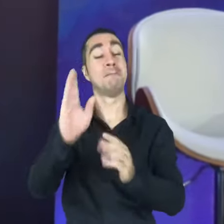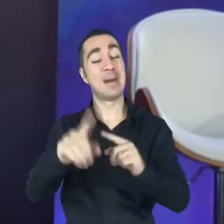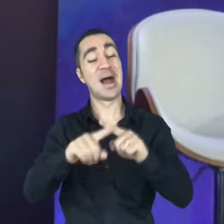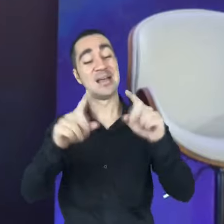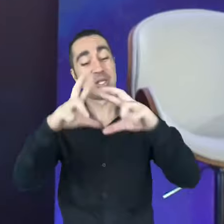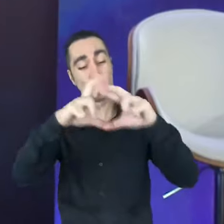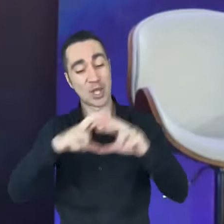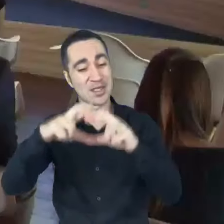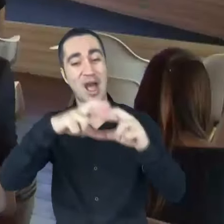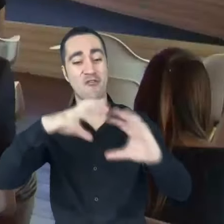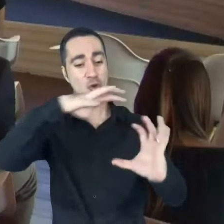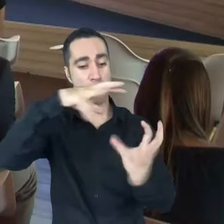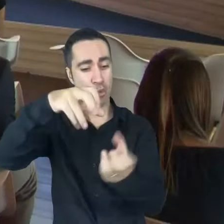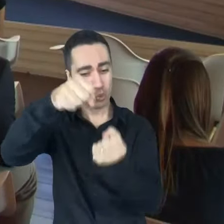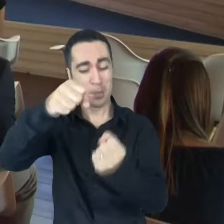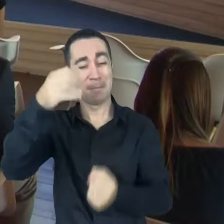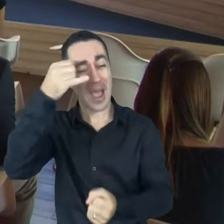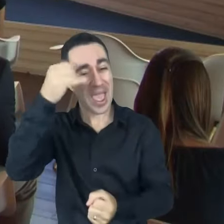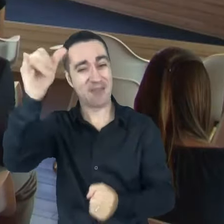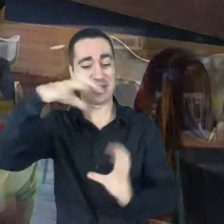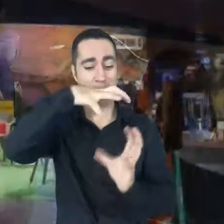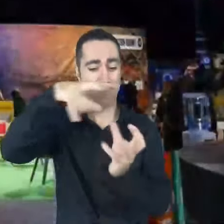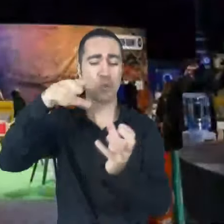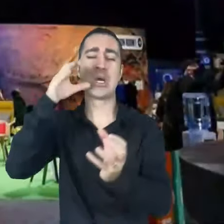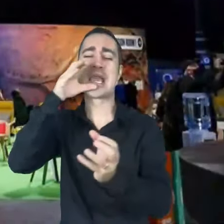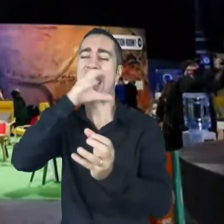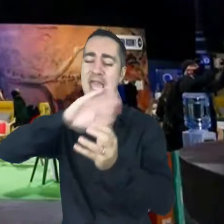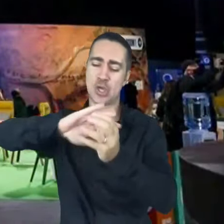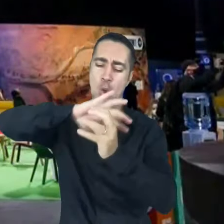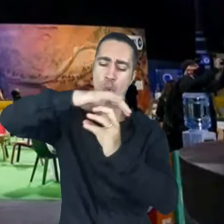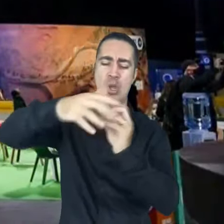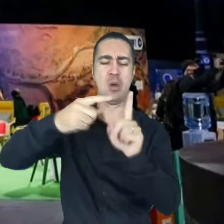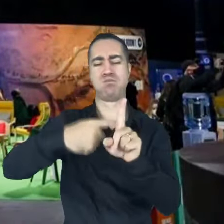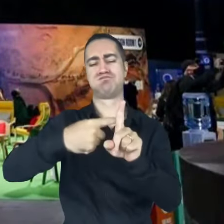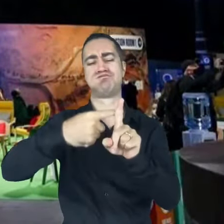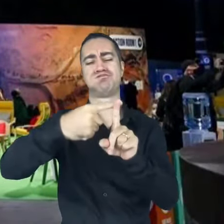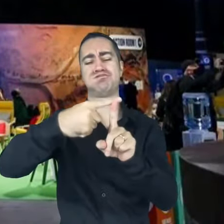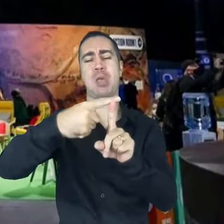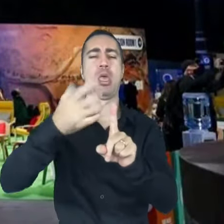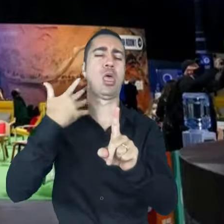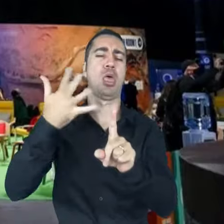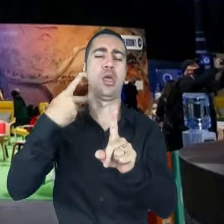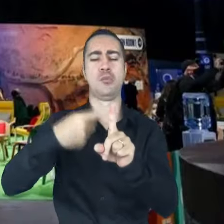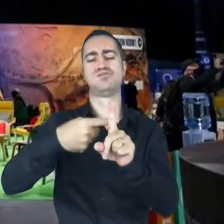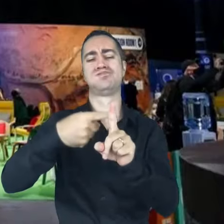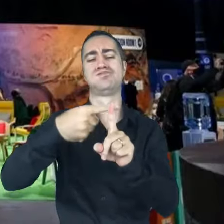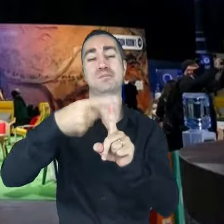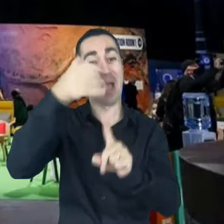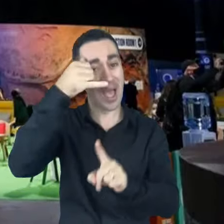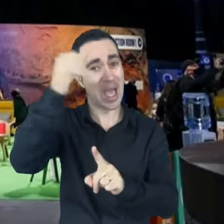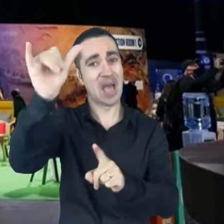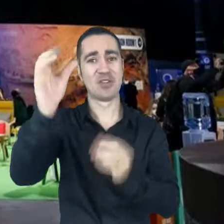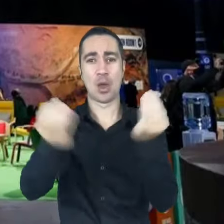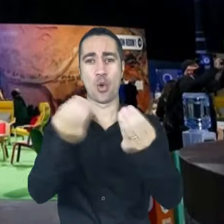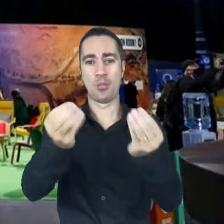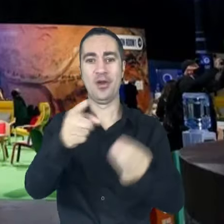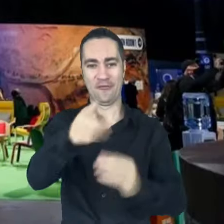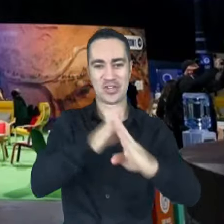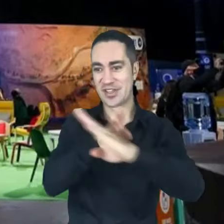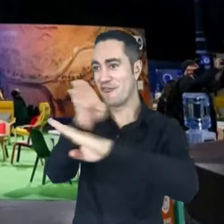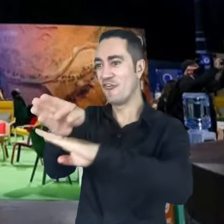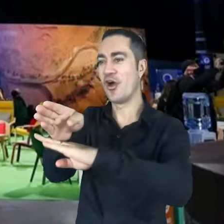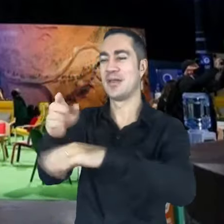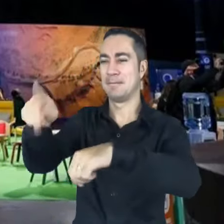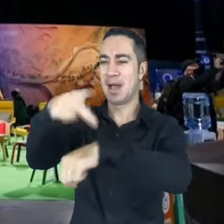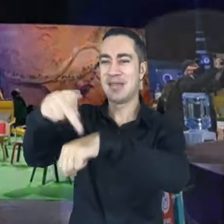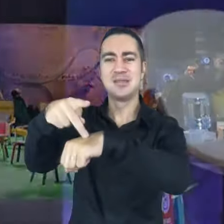aumento da temperatura da Terra. Carlo, eu queria saber, na sua opinião, você que estava lá em Glasgow, quais foram as principais conquistas